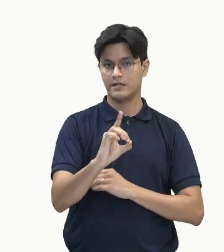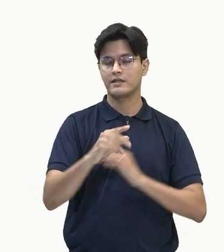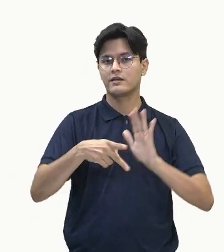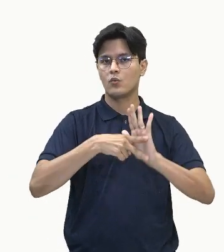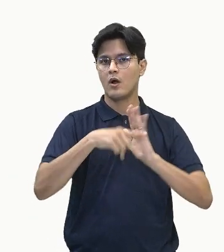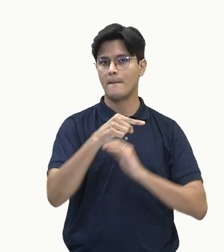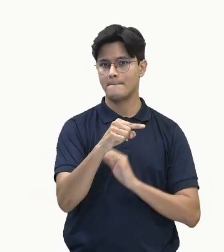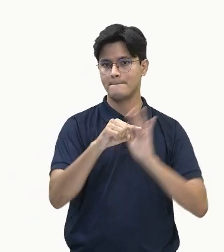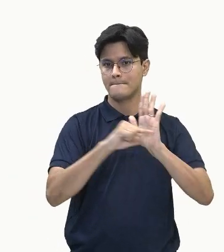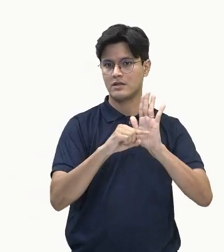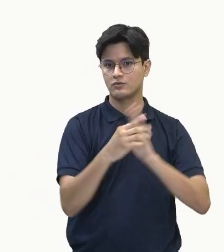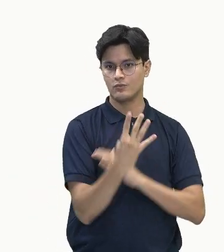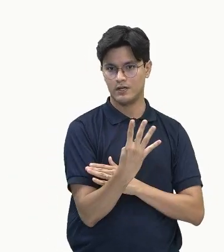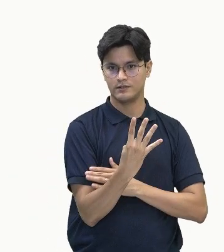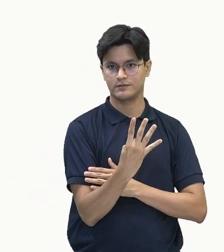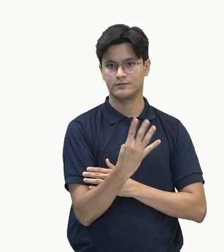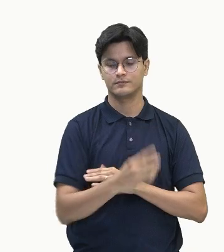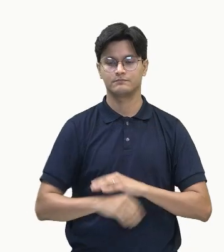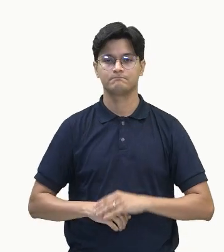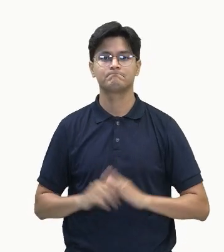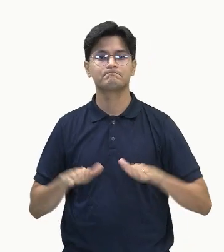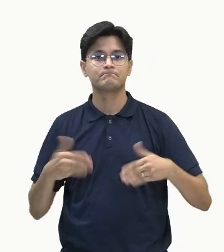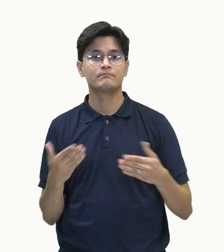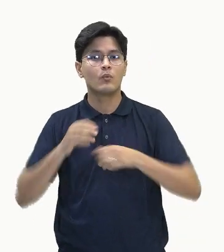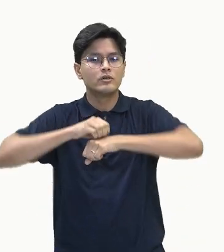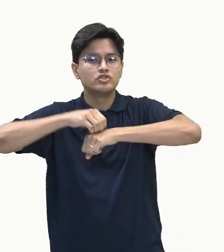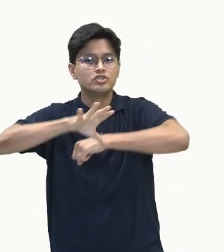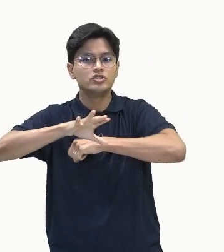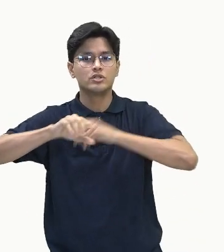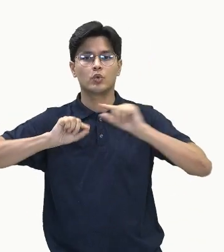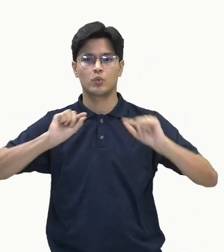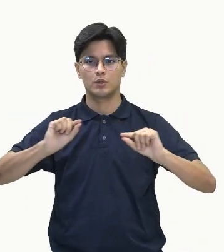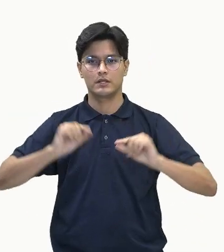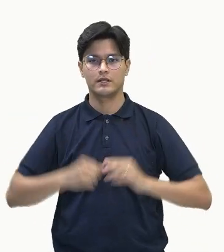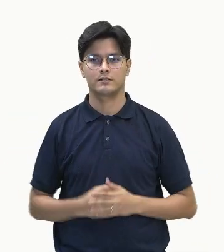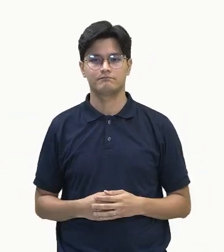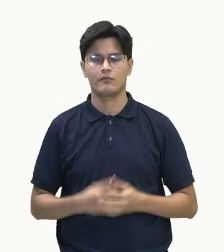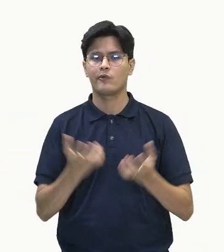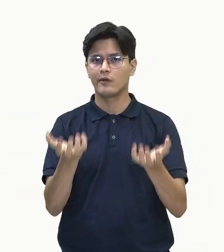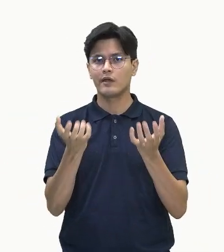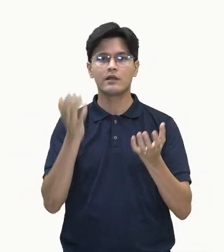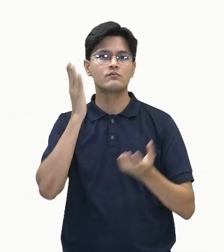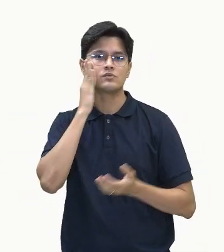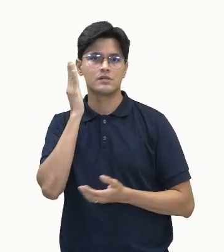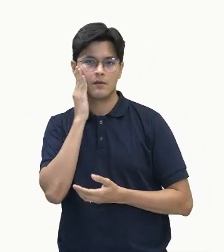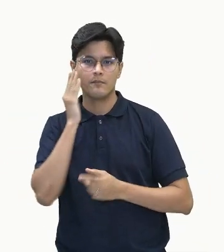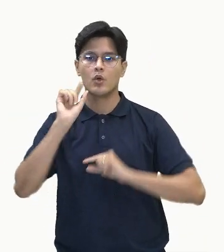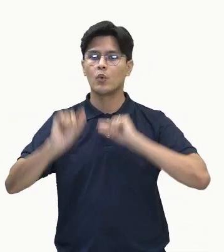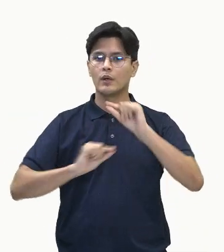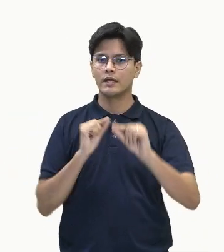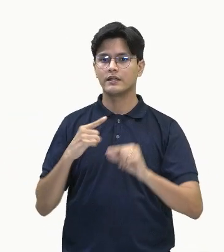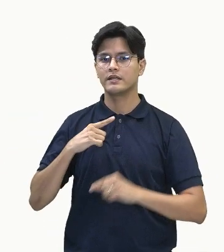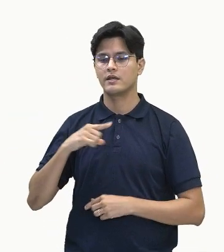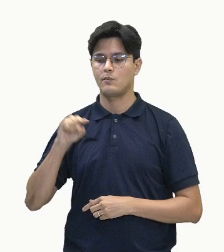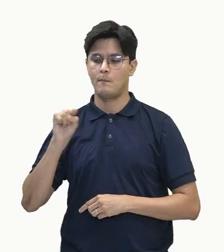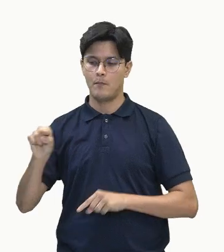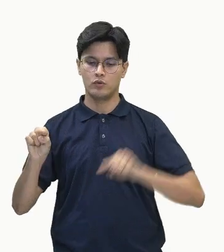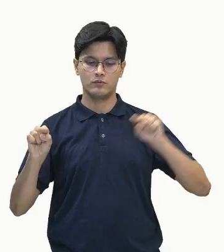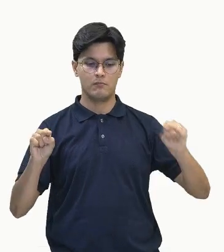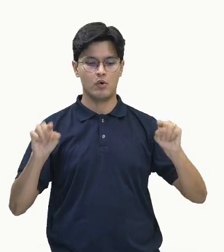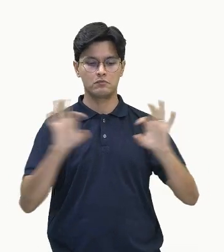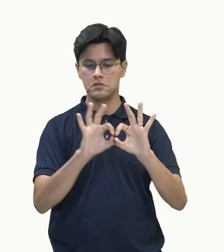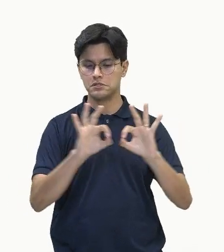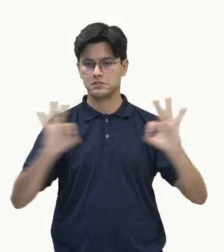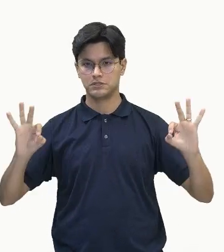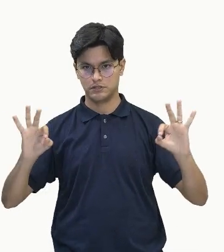na dica, pessoal. Se nós estamos determinando a distância entre 2 pontos, 2 valores,